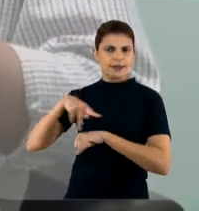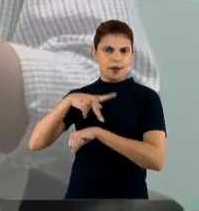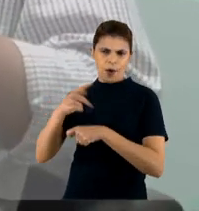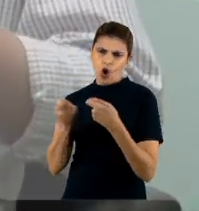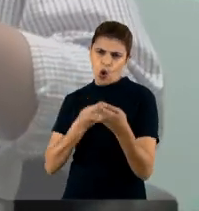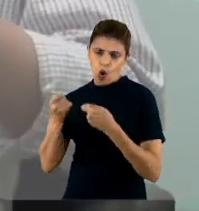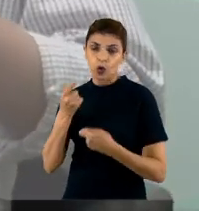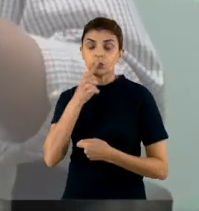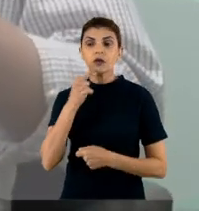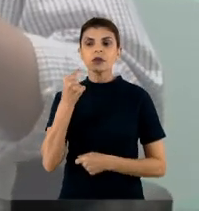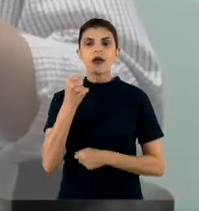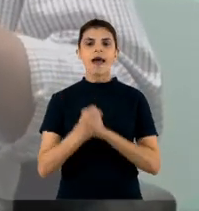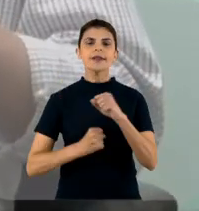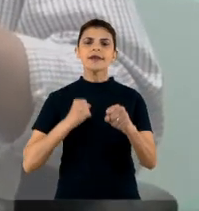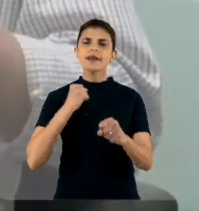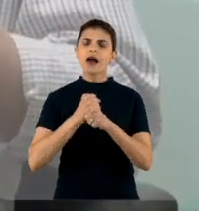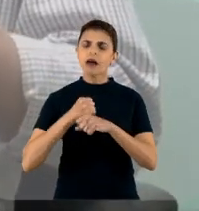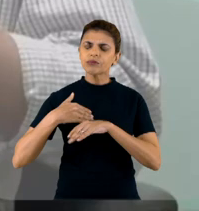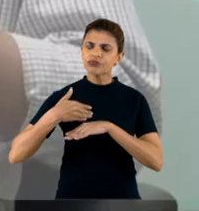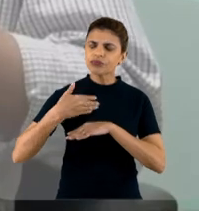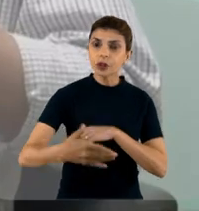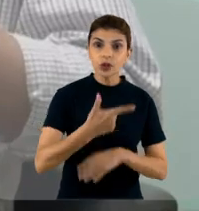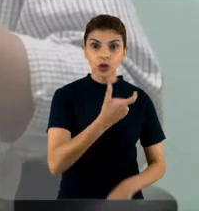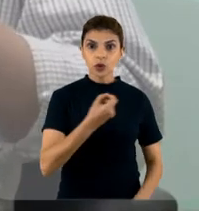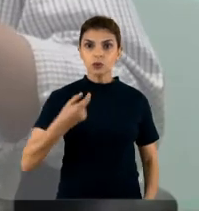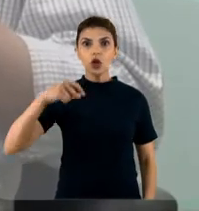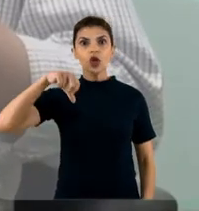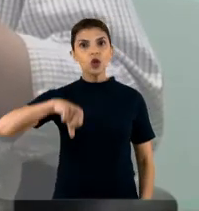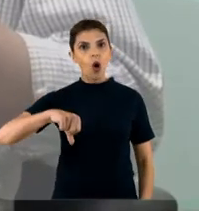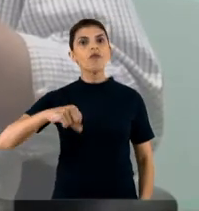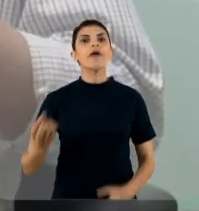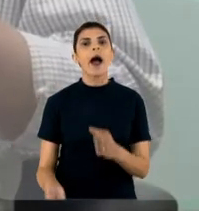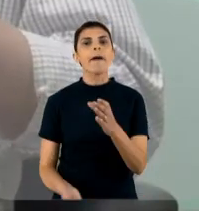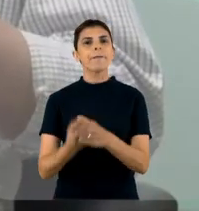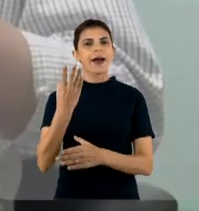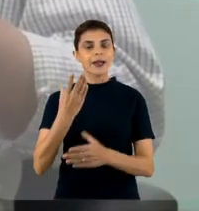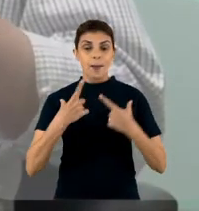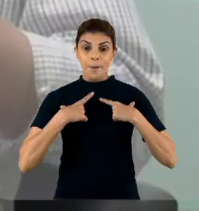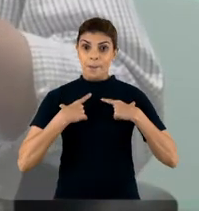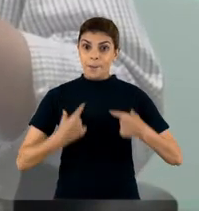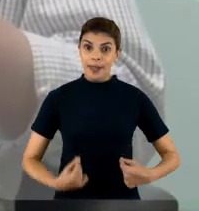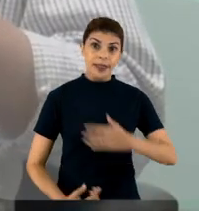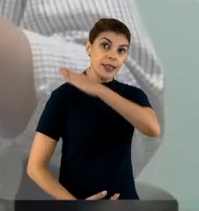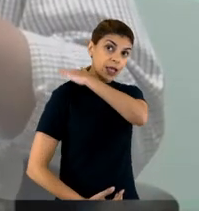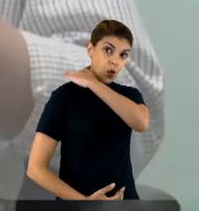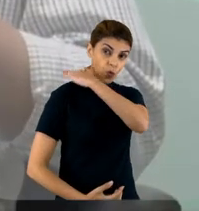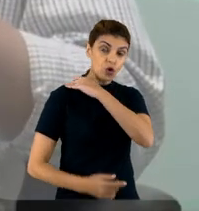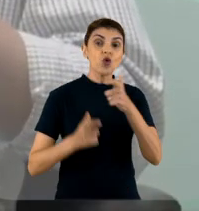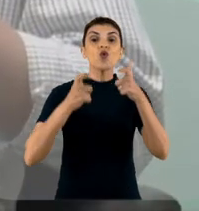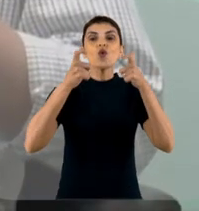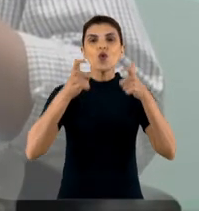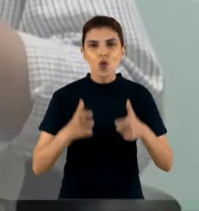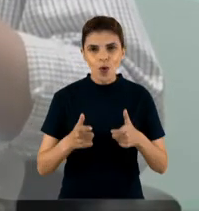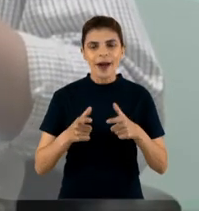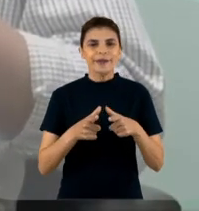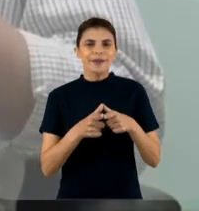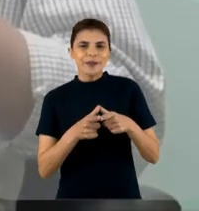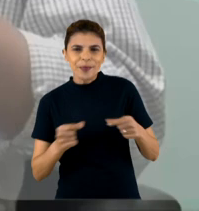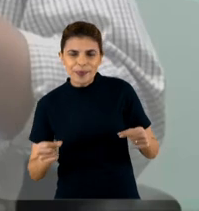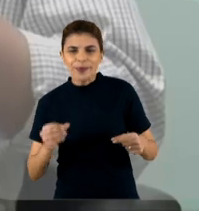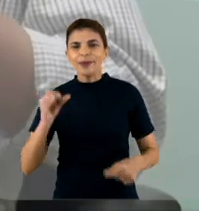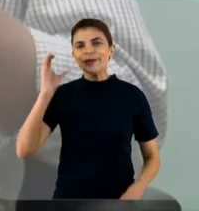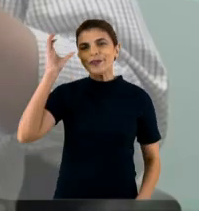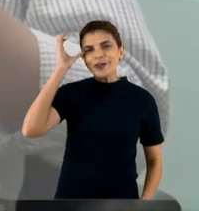certa forma. 7 anos depois, em 2009, apareceu a pneumonia do Oriente Médio, né? Então, essa, na